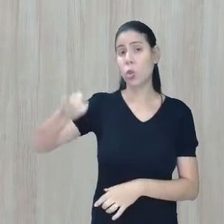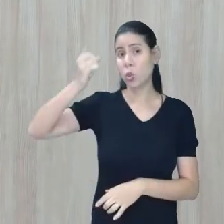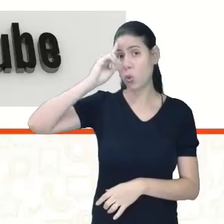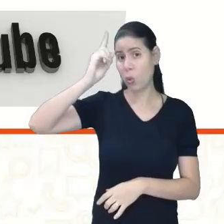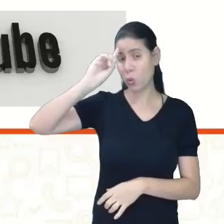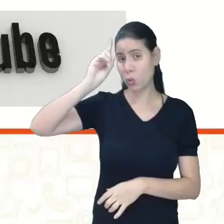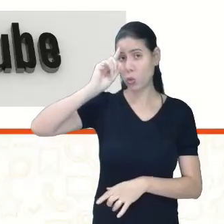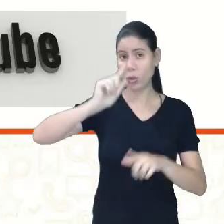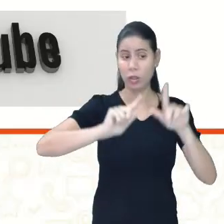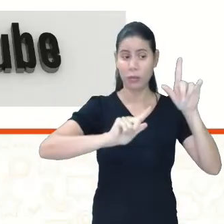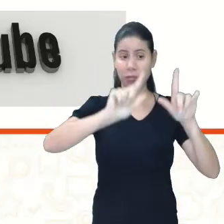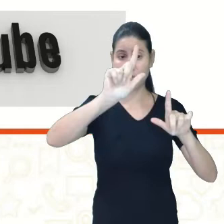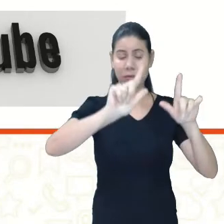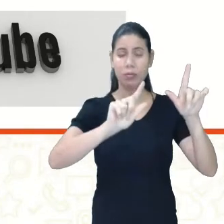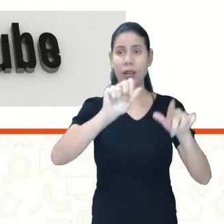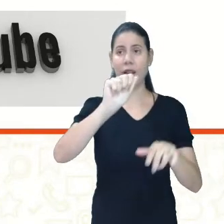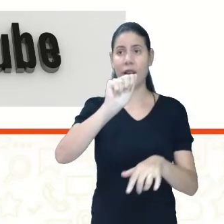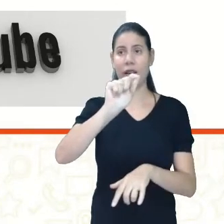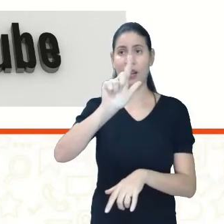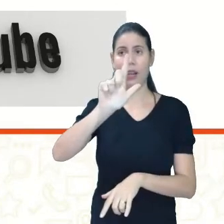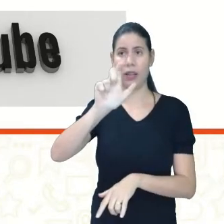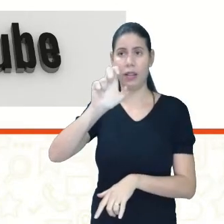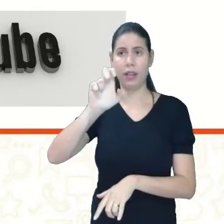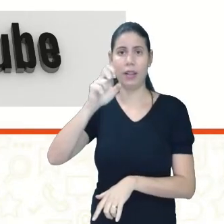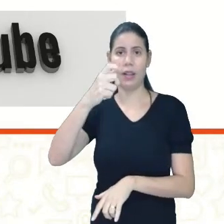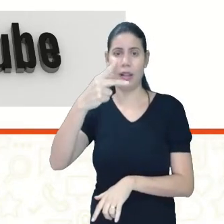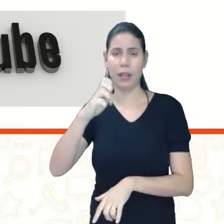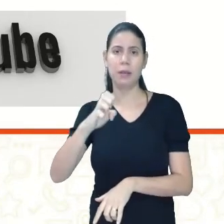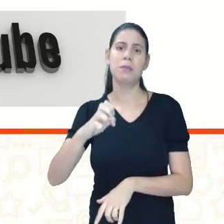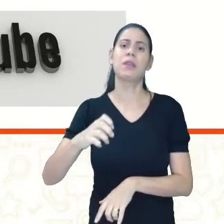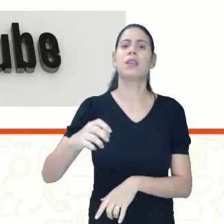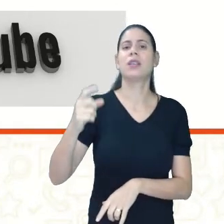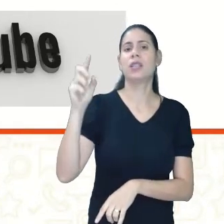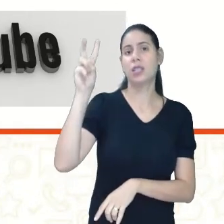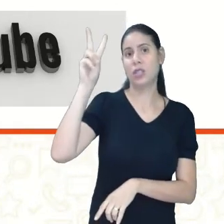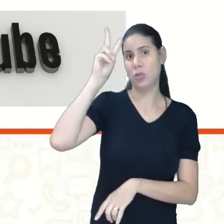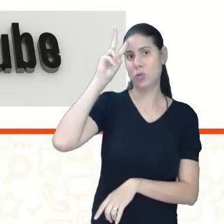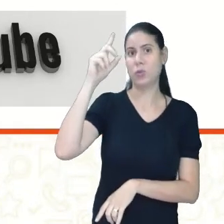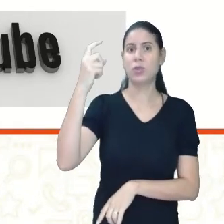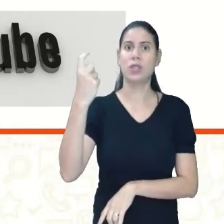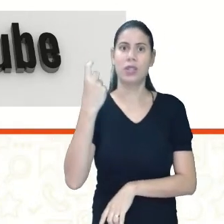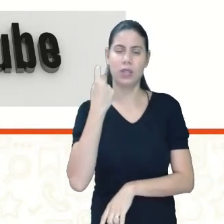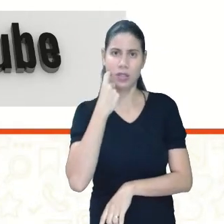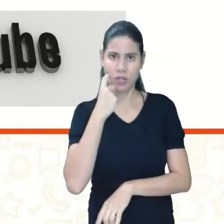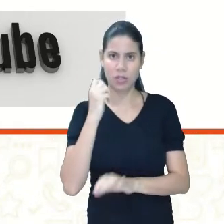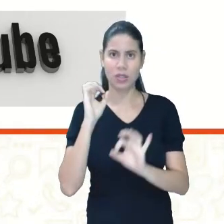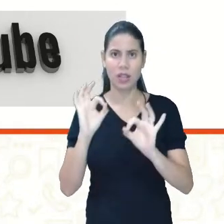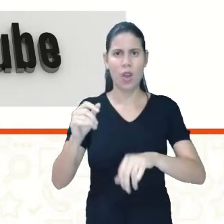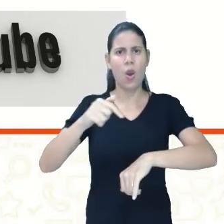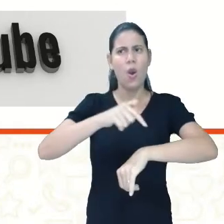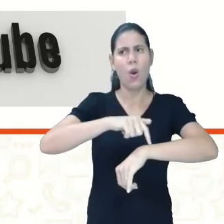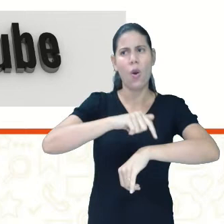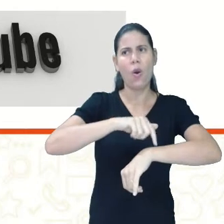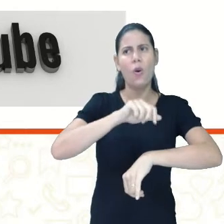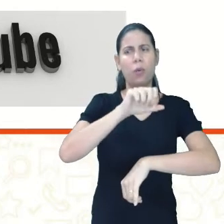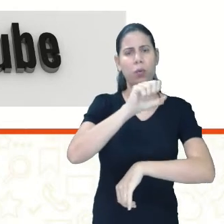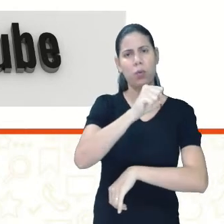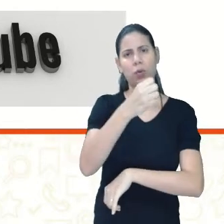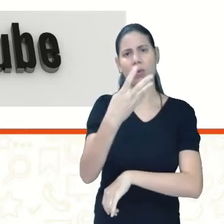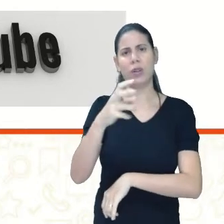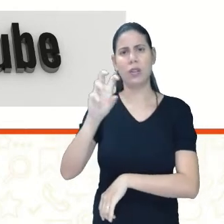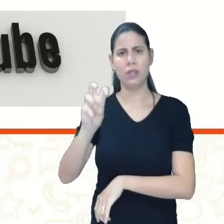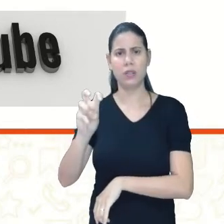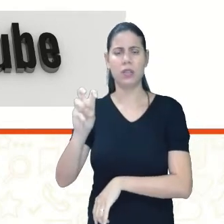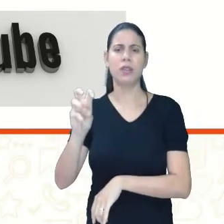Diariamente na TV Alep, de segunda a sexta-feira, no horário das 8h45 às 9h, mas temos a